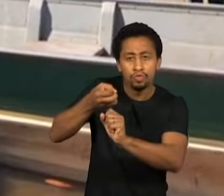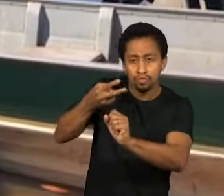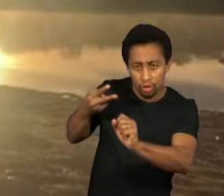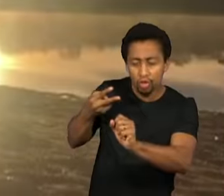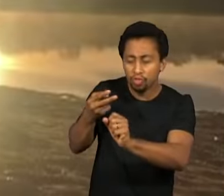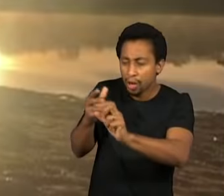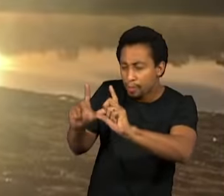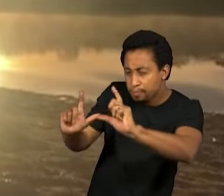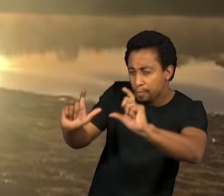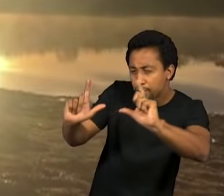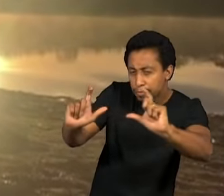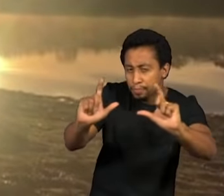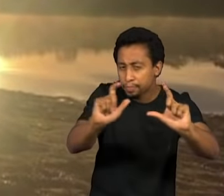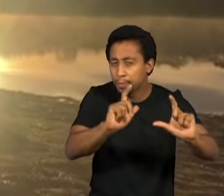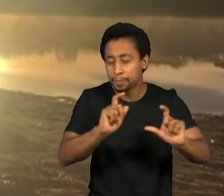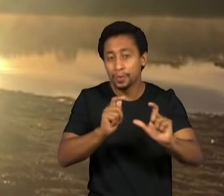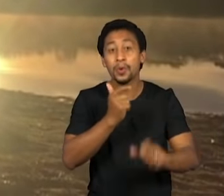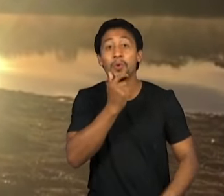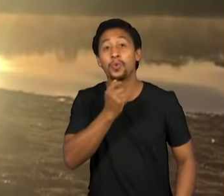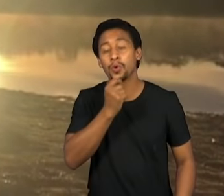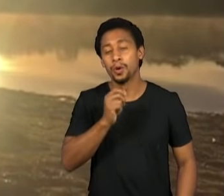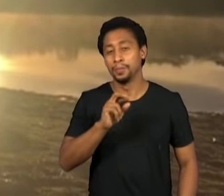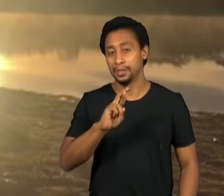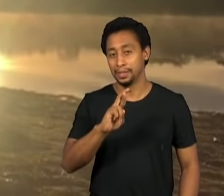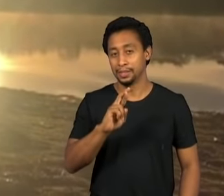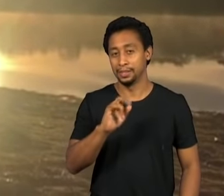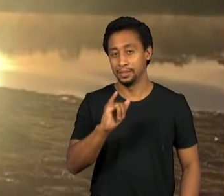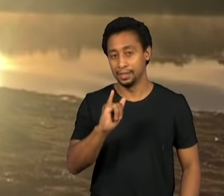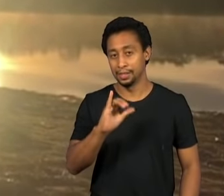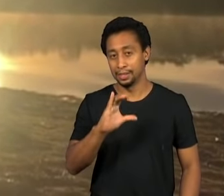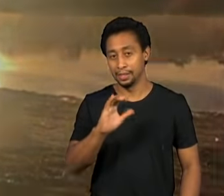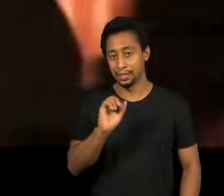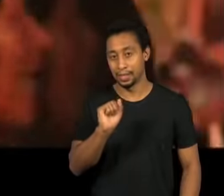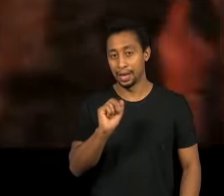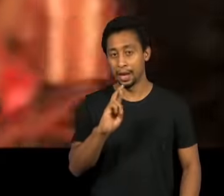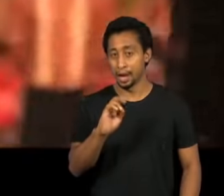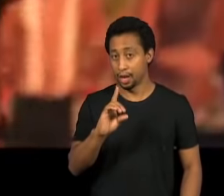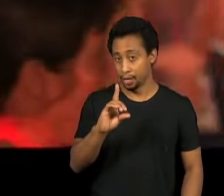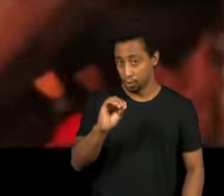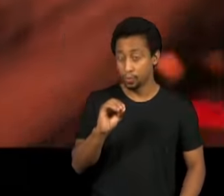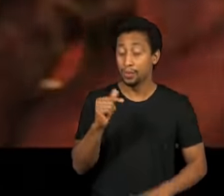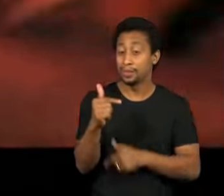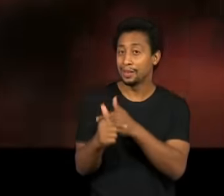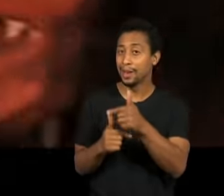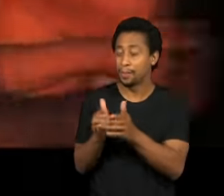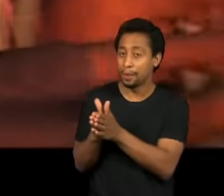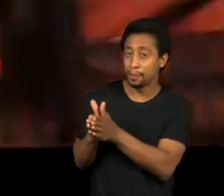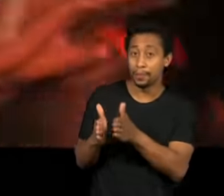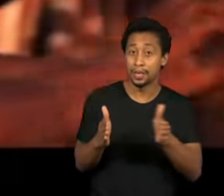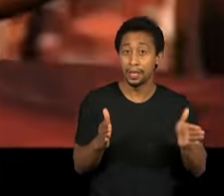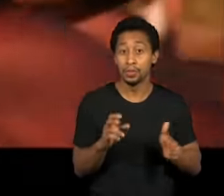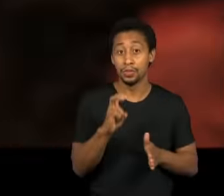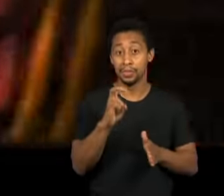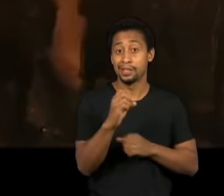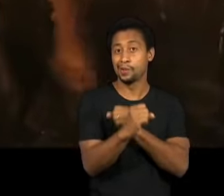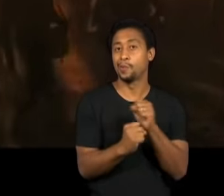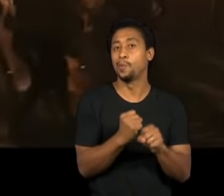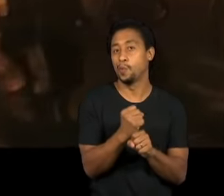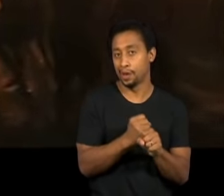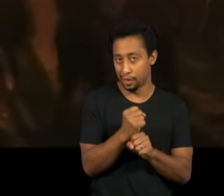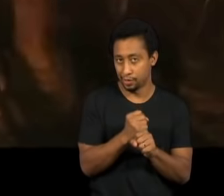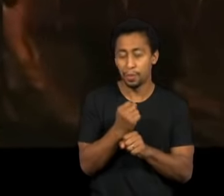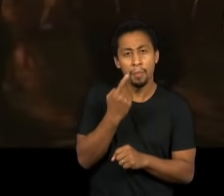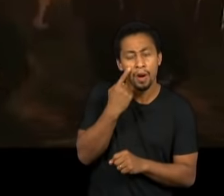Esse tem sido o trabalho de Ricardo Stuckert nos últimos 5 anos. Registrar a vida e os costumes de